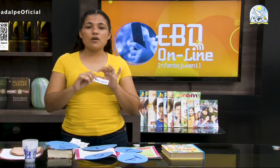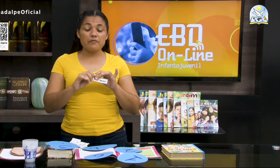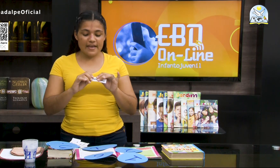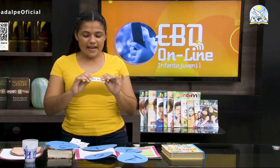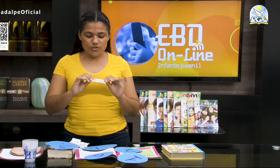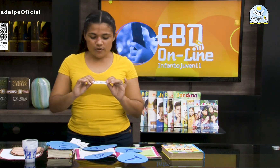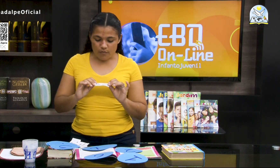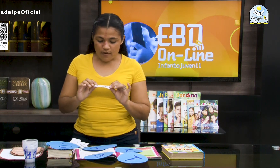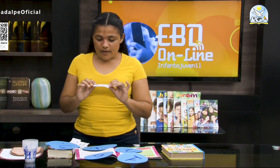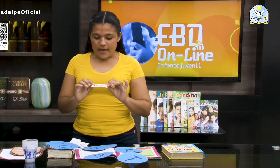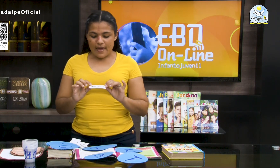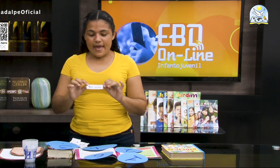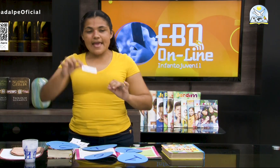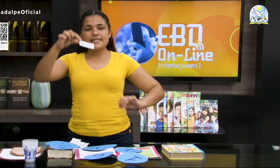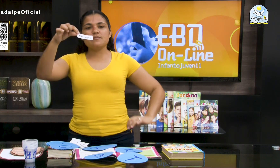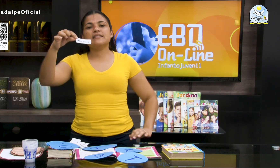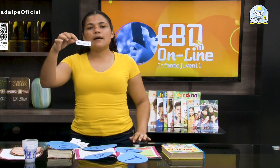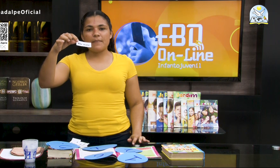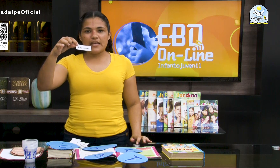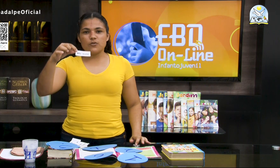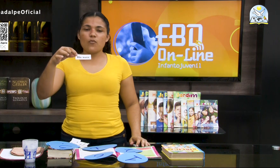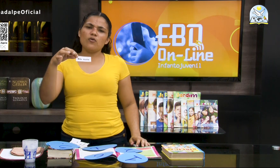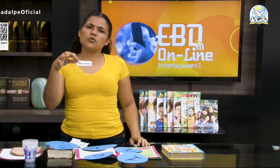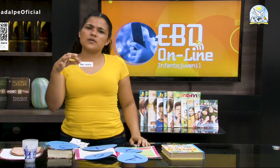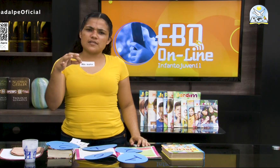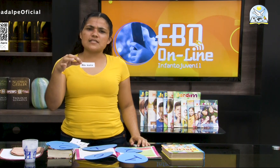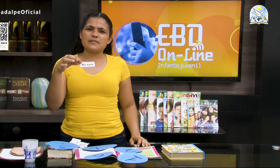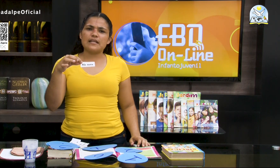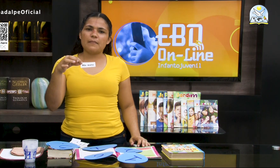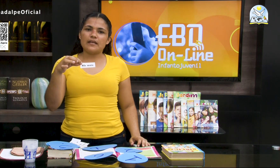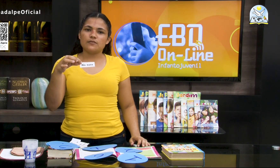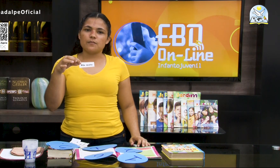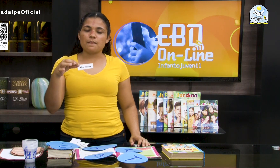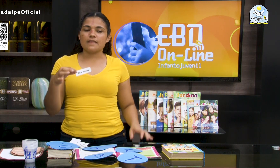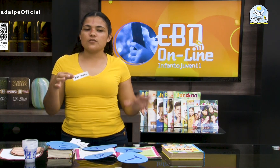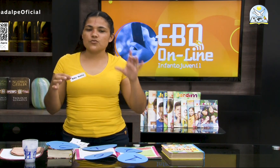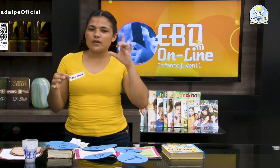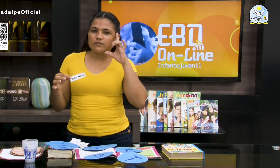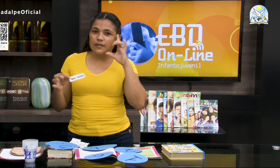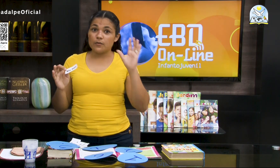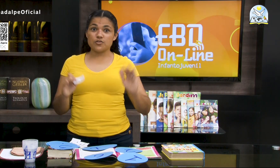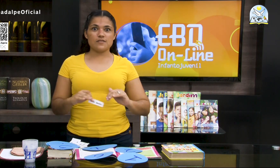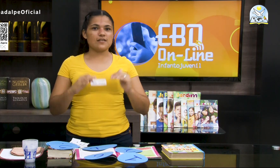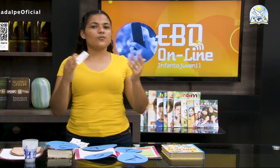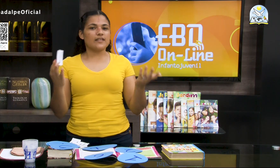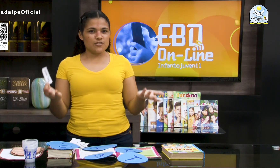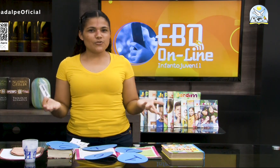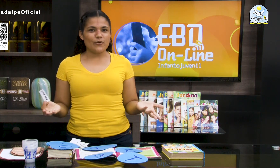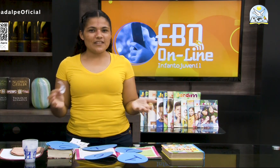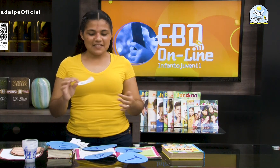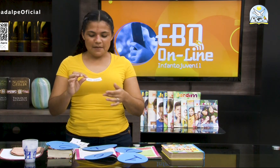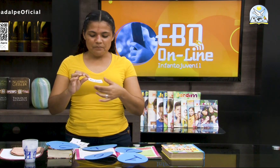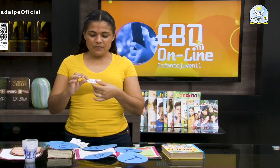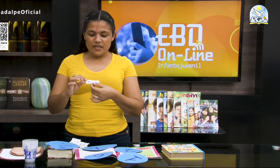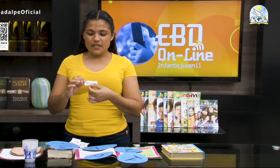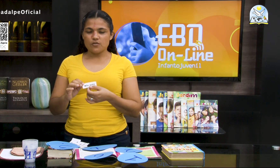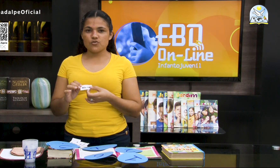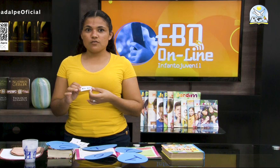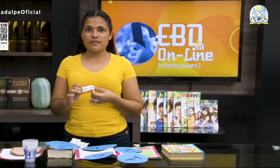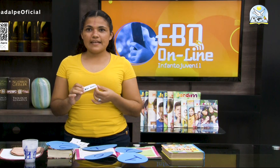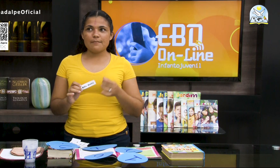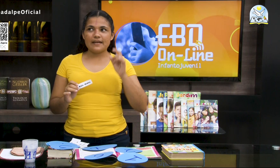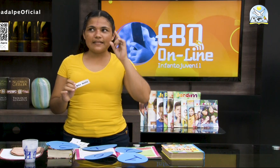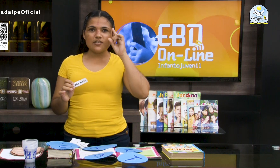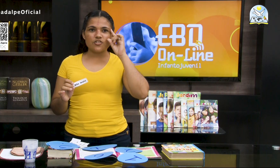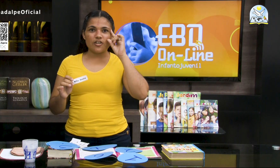João. João, vem cá, João. É esse mandamento. Qual o número desse mandamento? Então, João, depois que você contar a história, tá? Então,